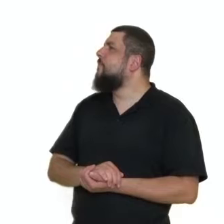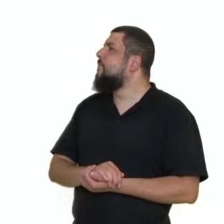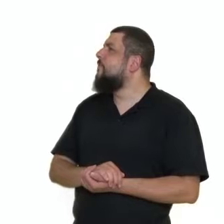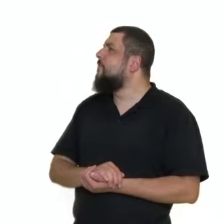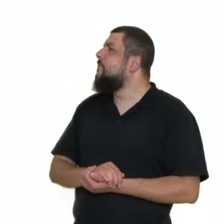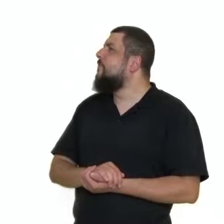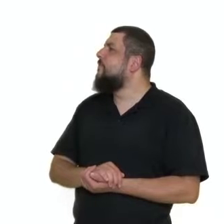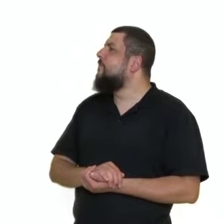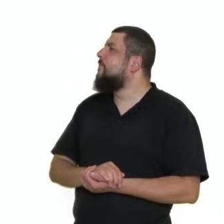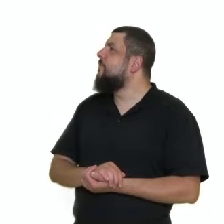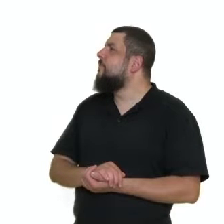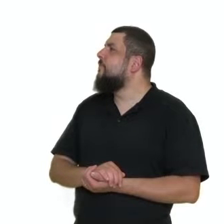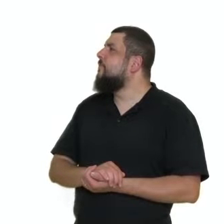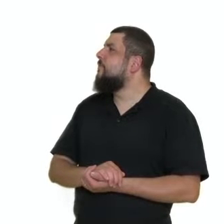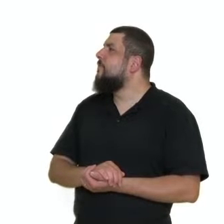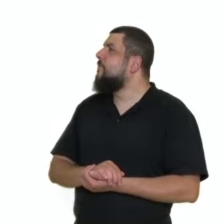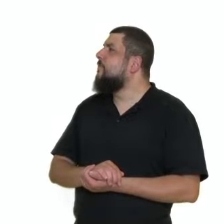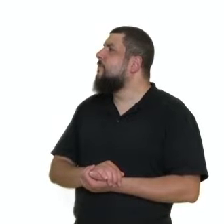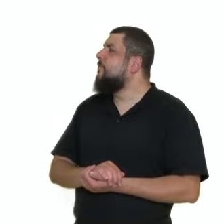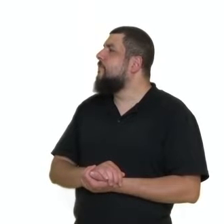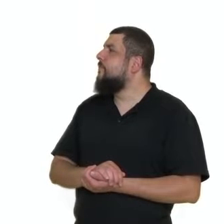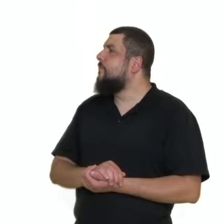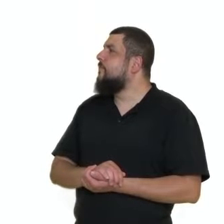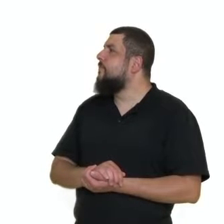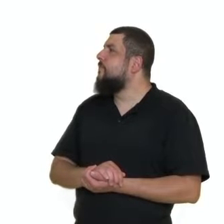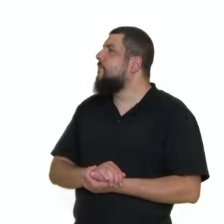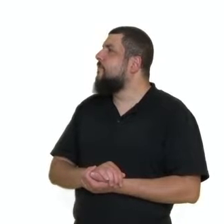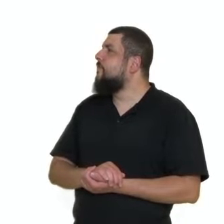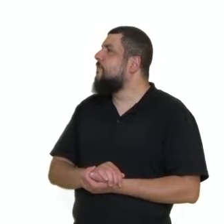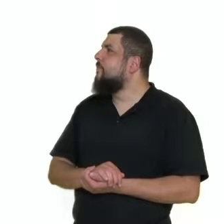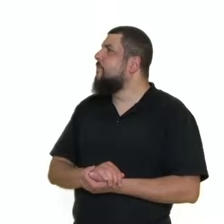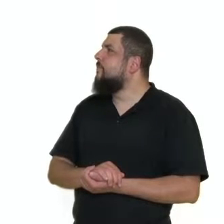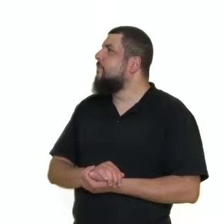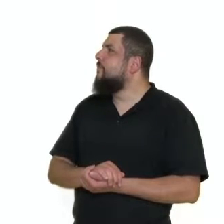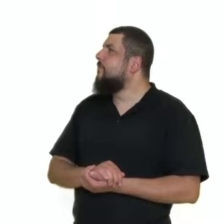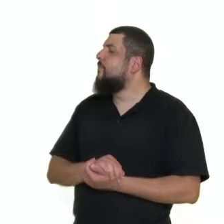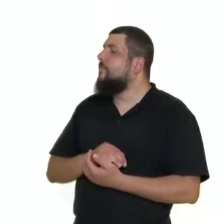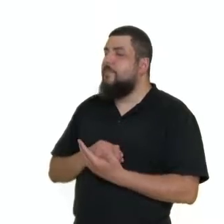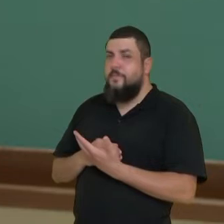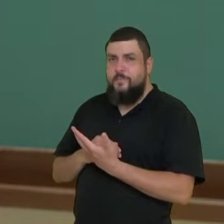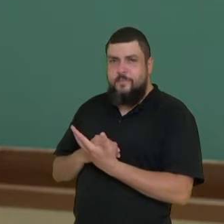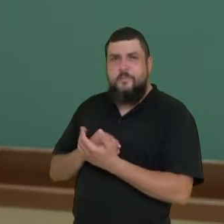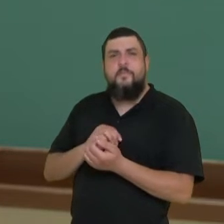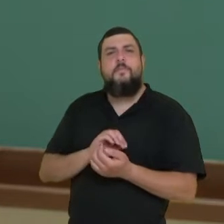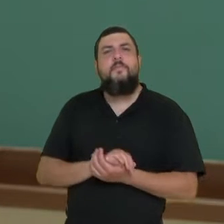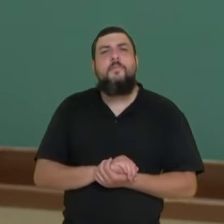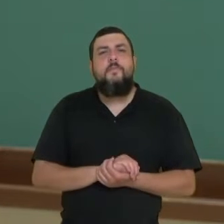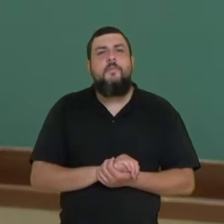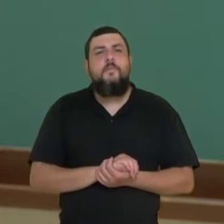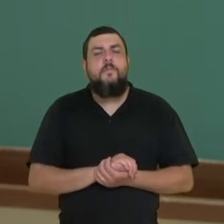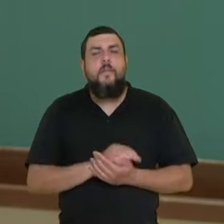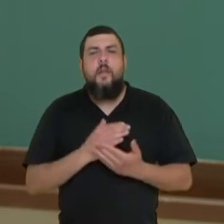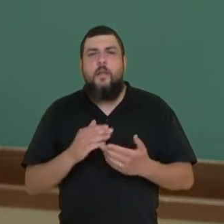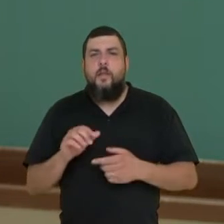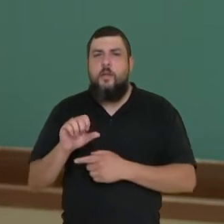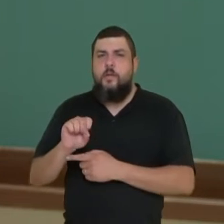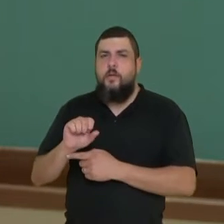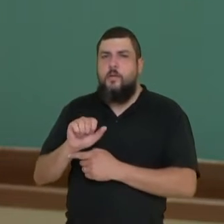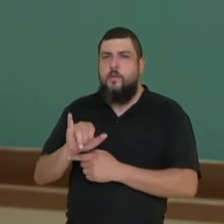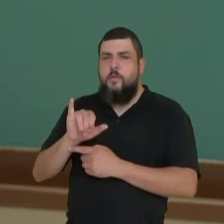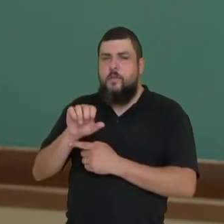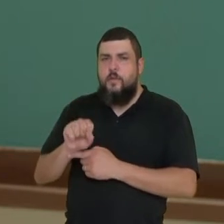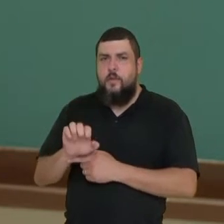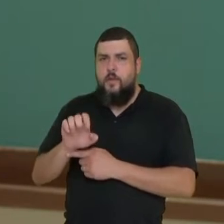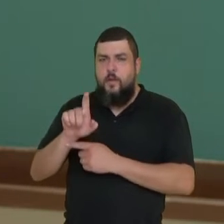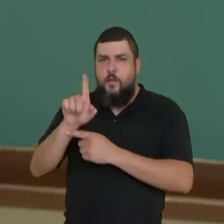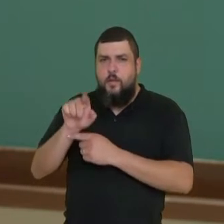apresentam elevado ponto de ebulição e fusão e a maioria é solúvel em água. Então, os nossos sais inorgânicos são